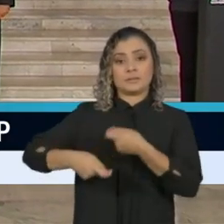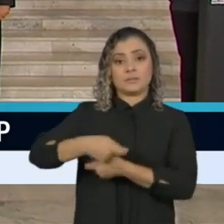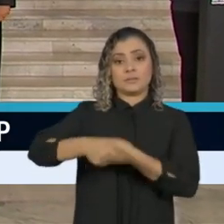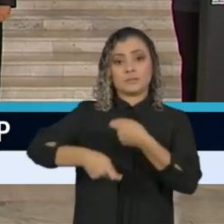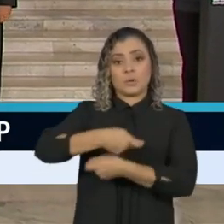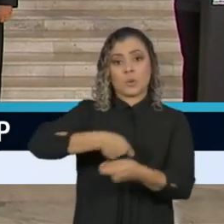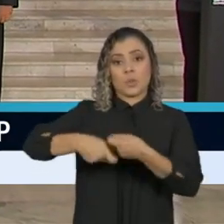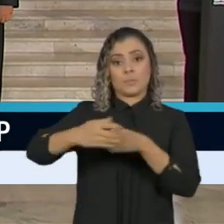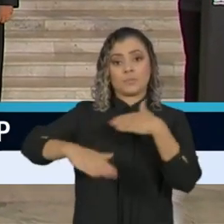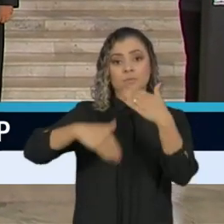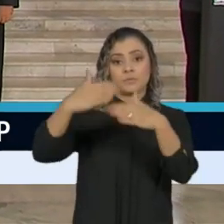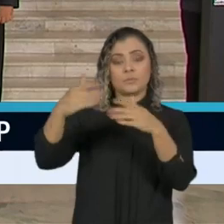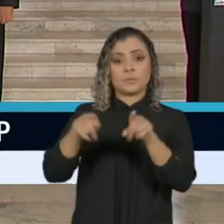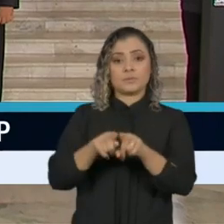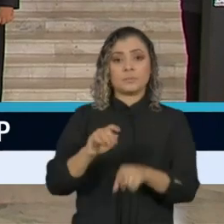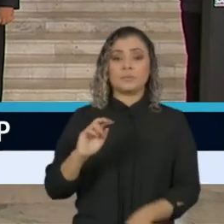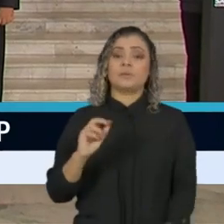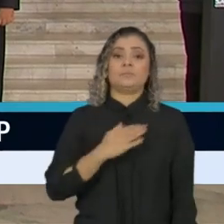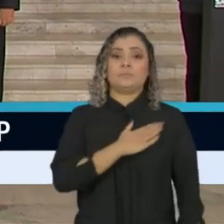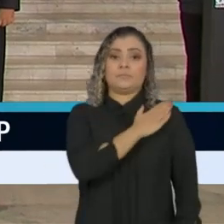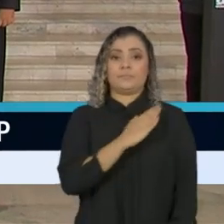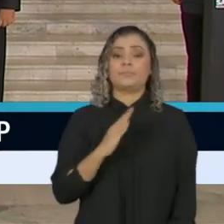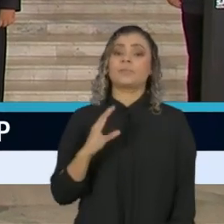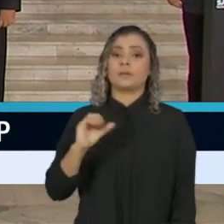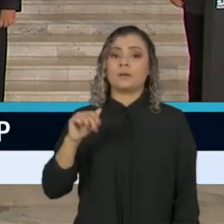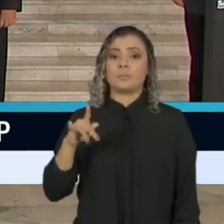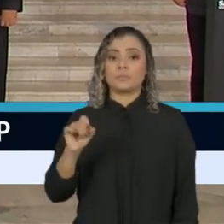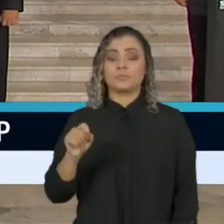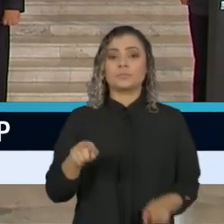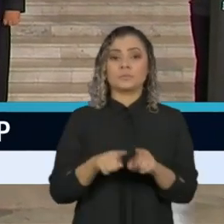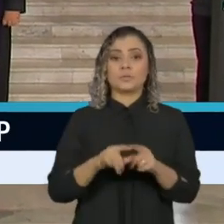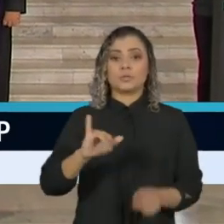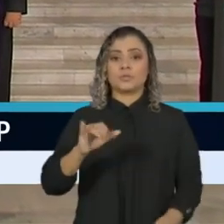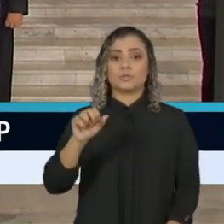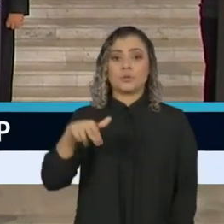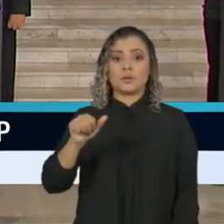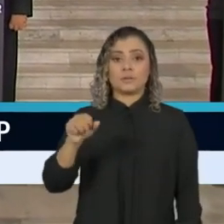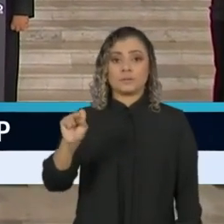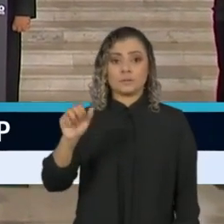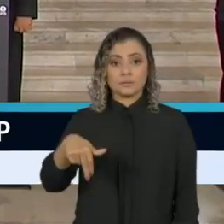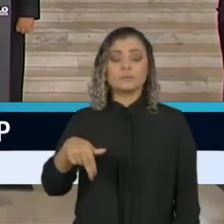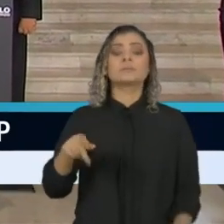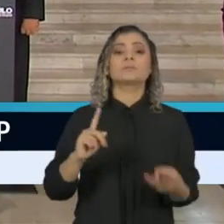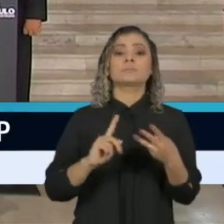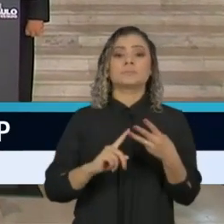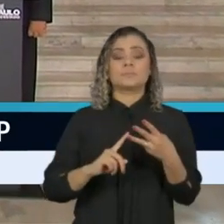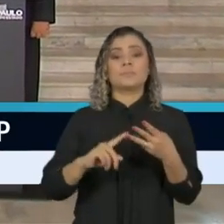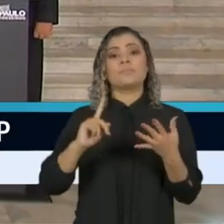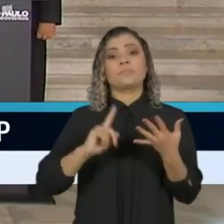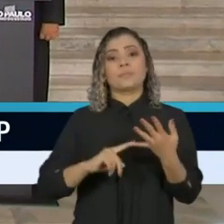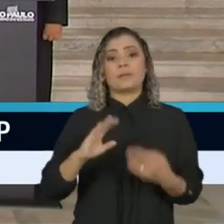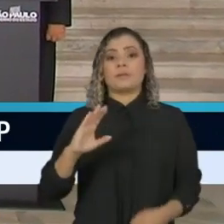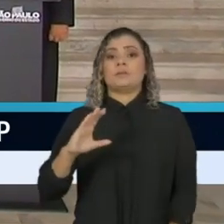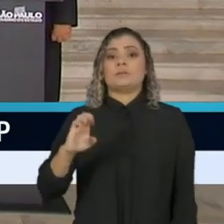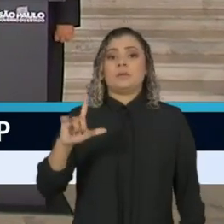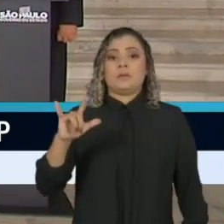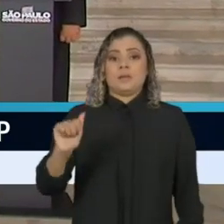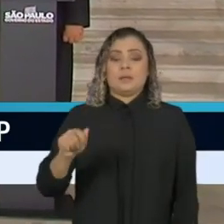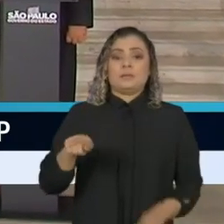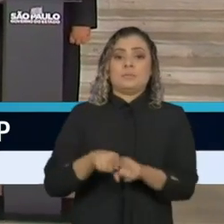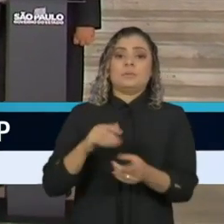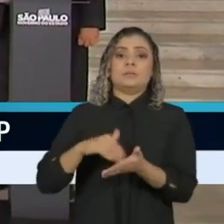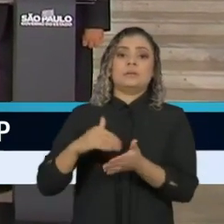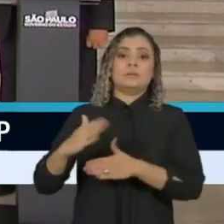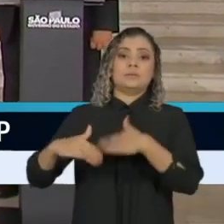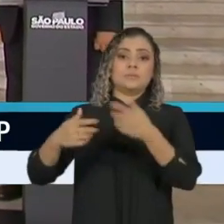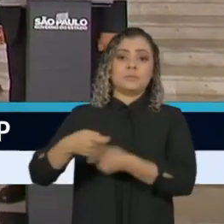Econômico, General Campos, secretário de Segurança Pública do Estado de São Paulo, João Otaviano, secretário de Logística e Transportes, Célia Parni, secretária de